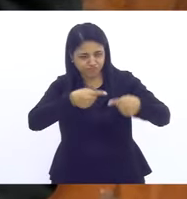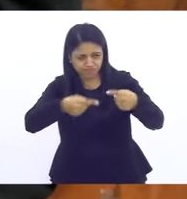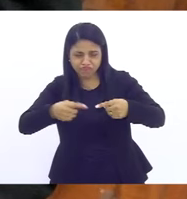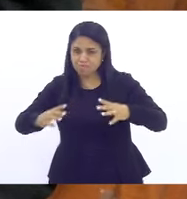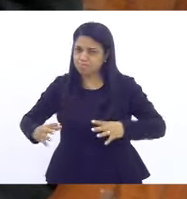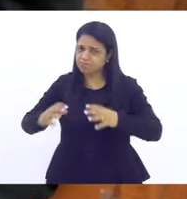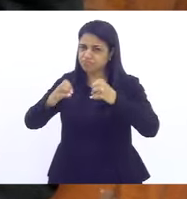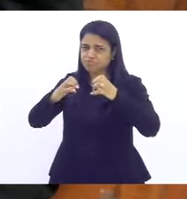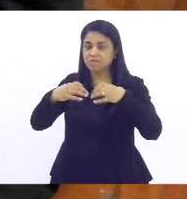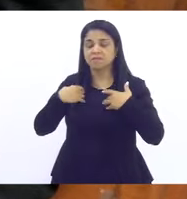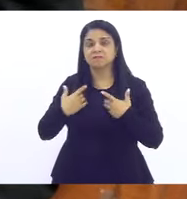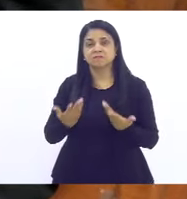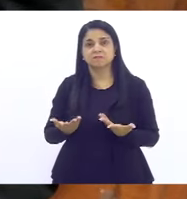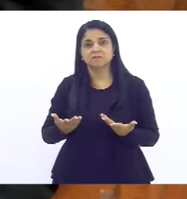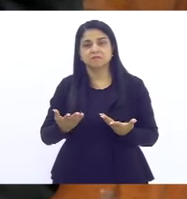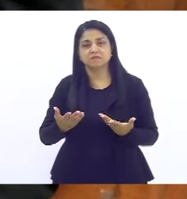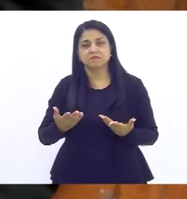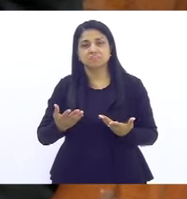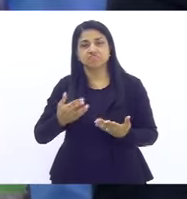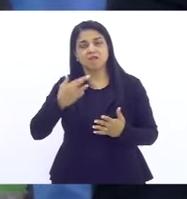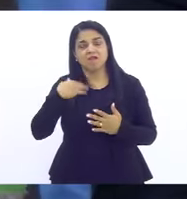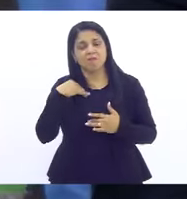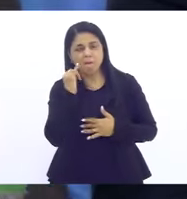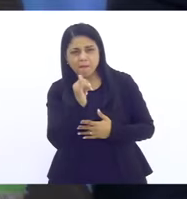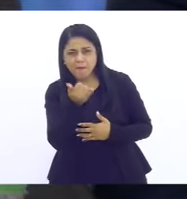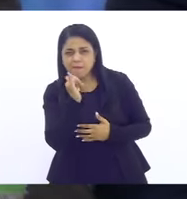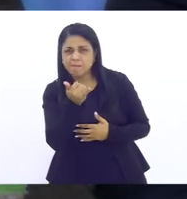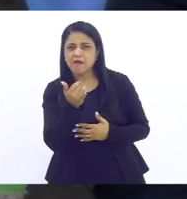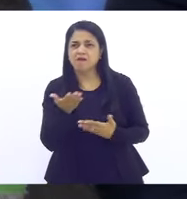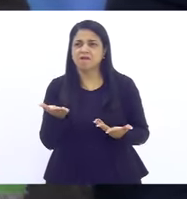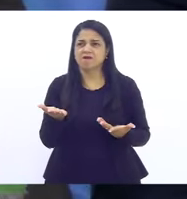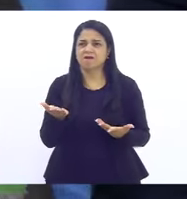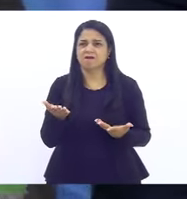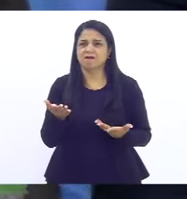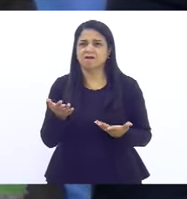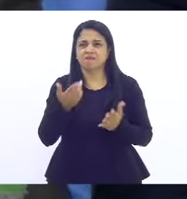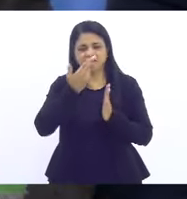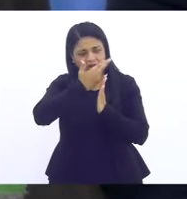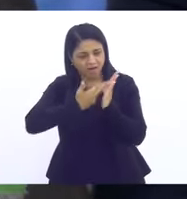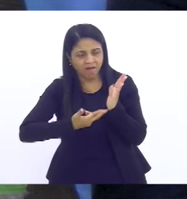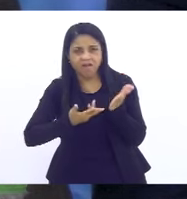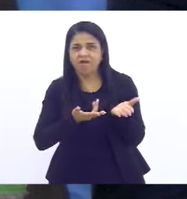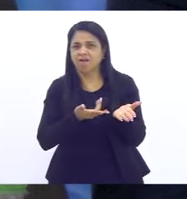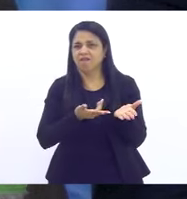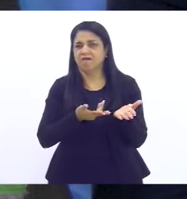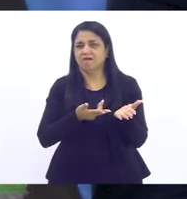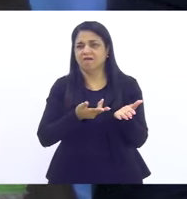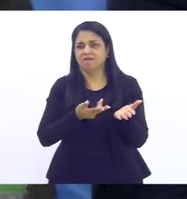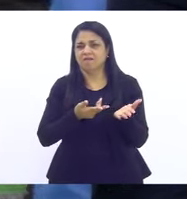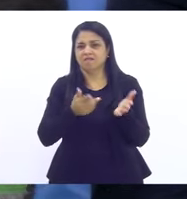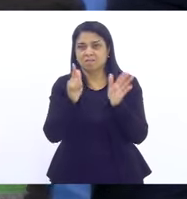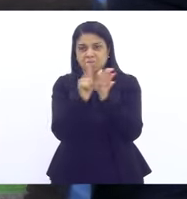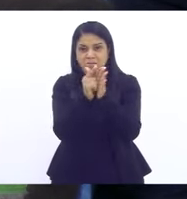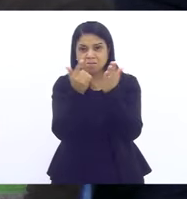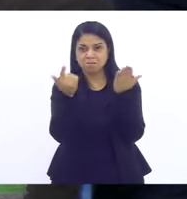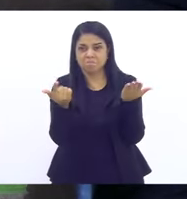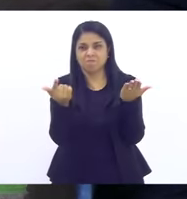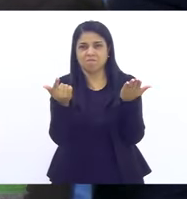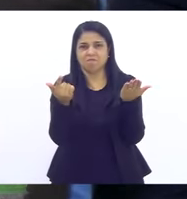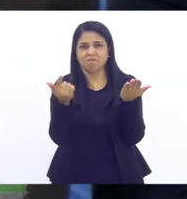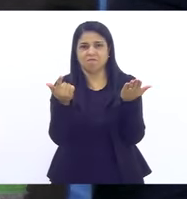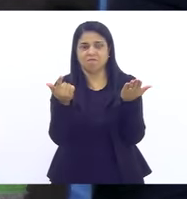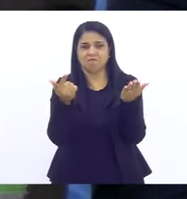se indispõe, traz relatos. Aqui, ó. Isso aqui é tudo manchete